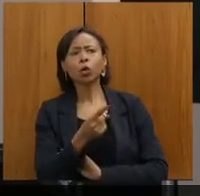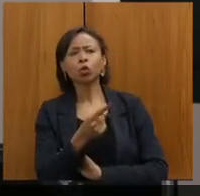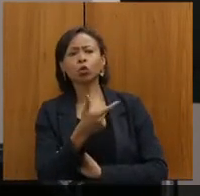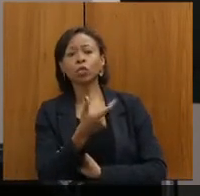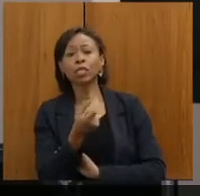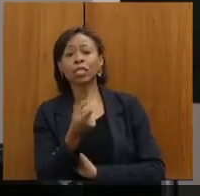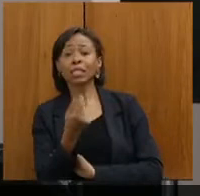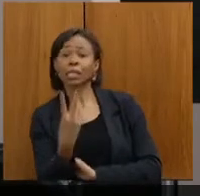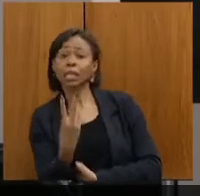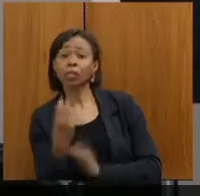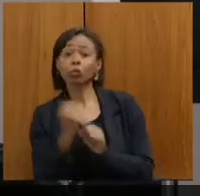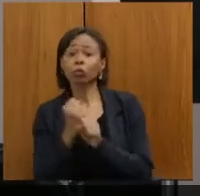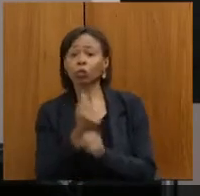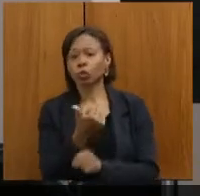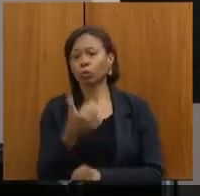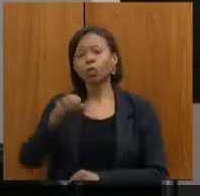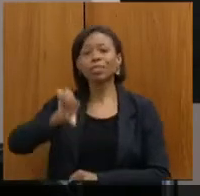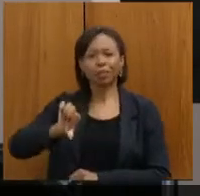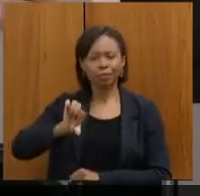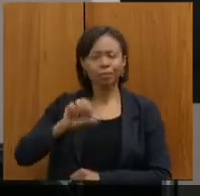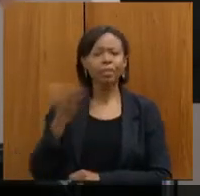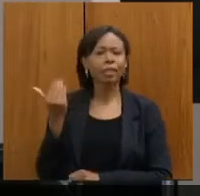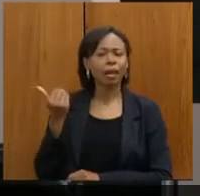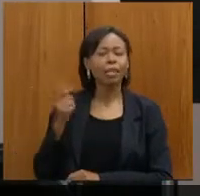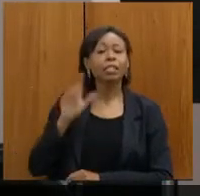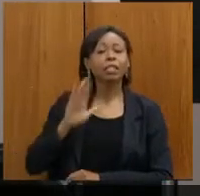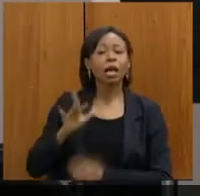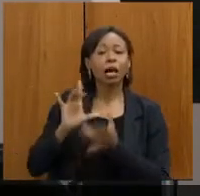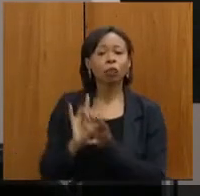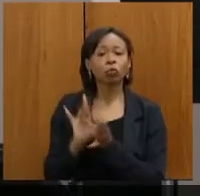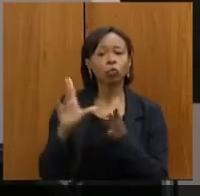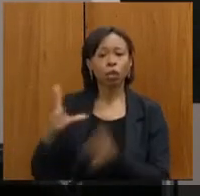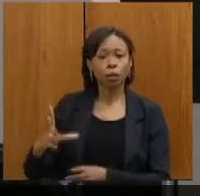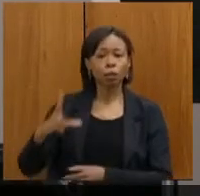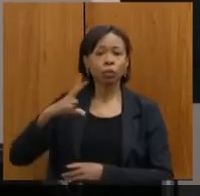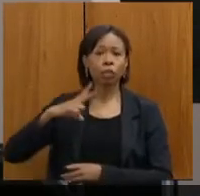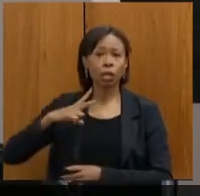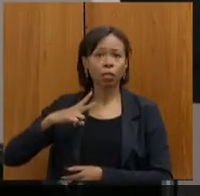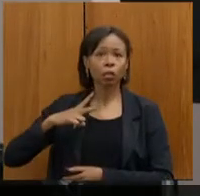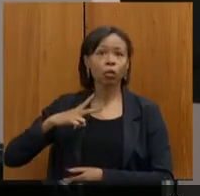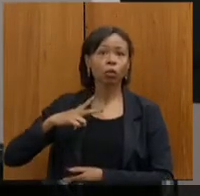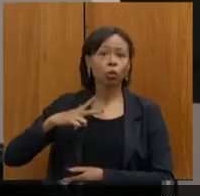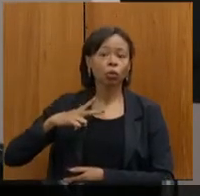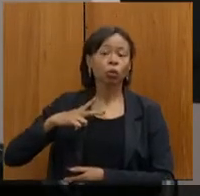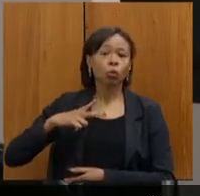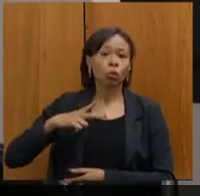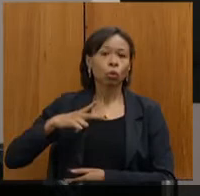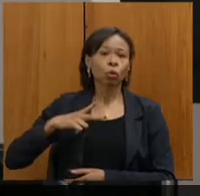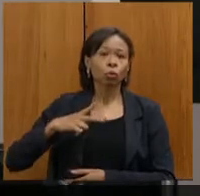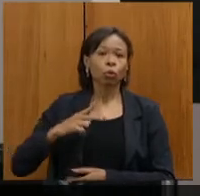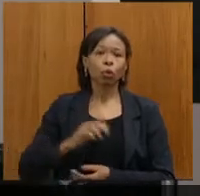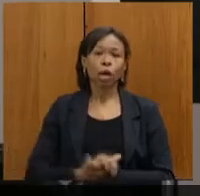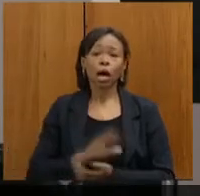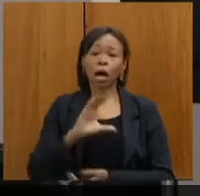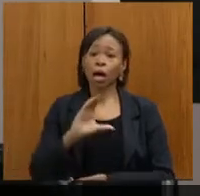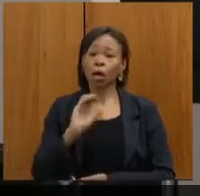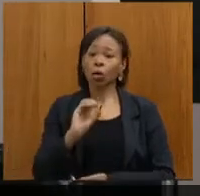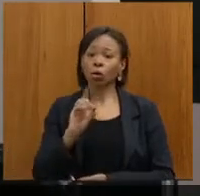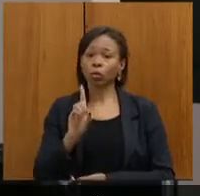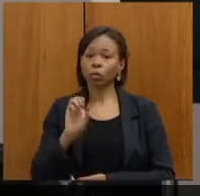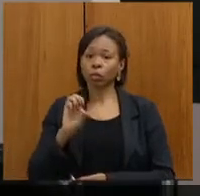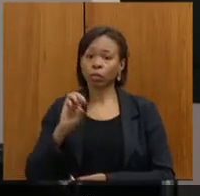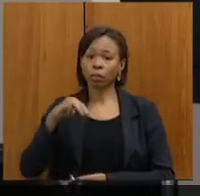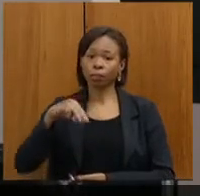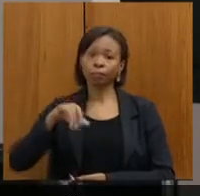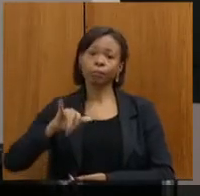1203/2019 que autoriza a privatização da companhia de desenvolvimento econômico de Minas Gerais codemig